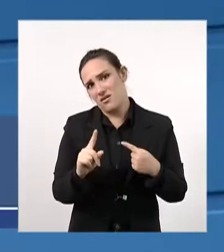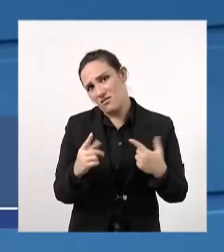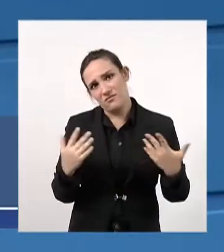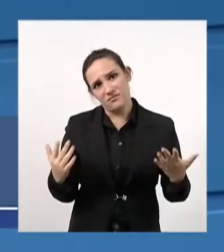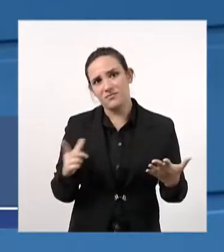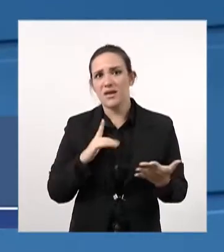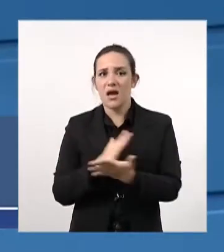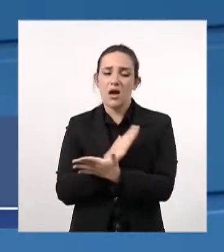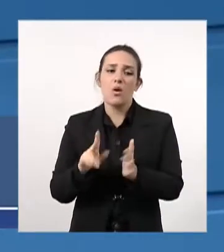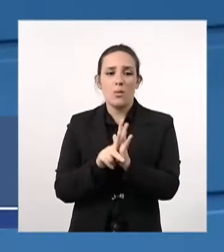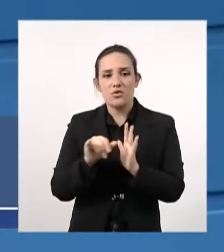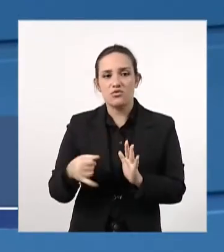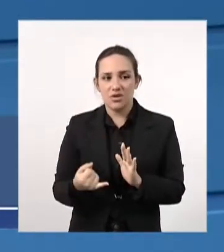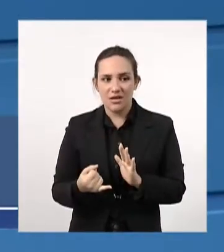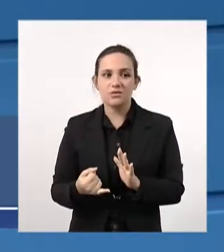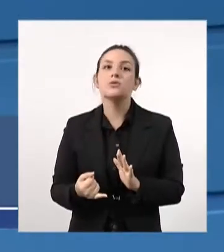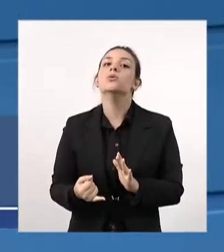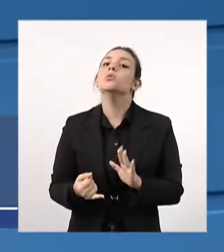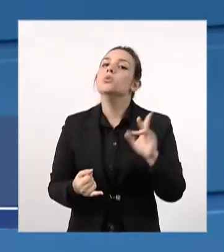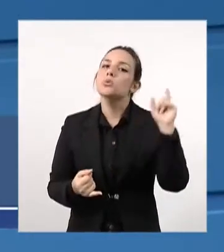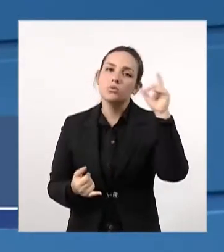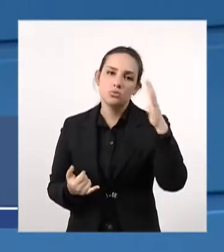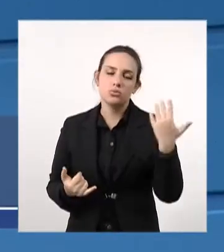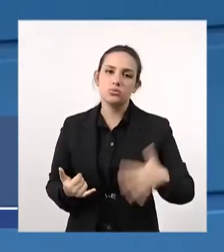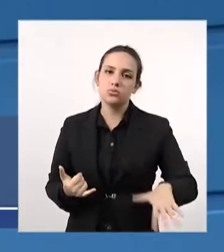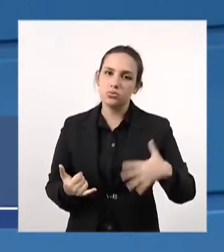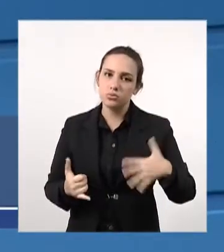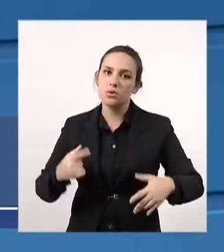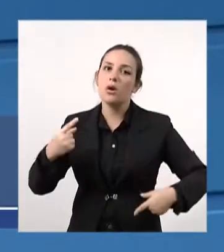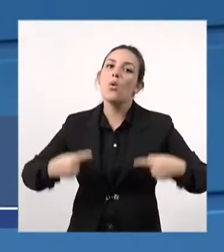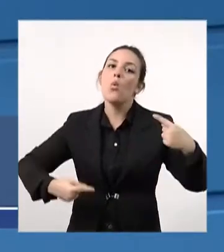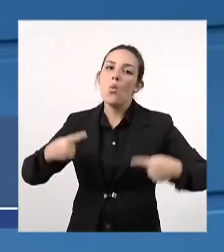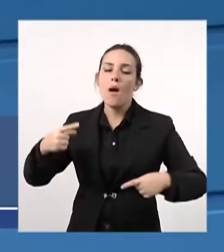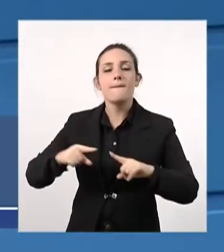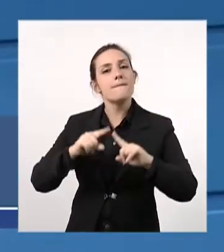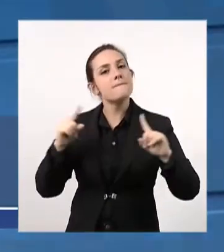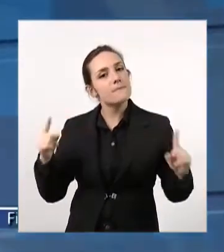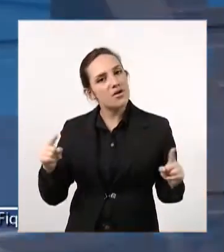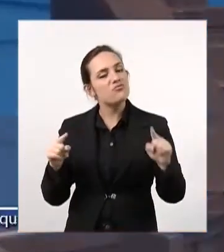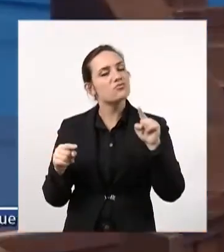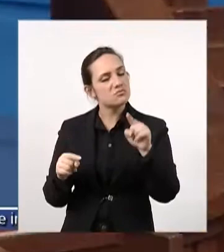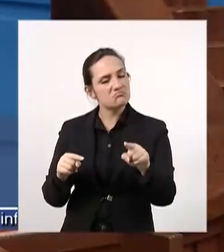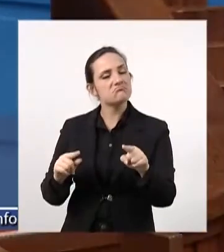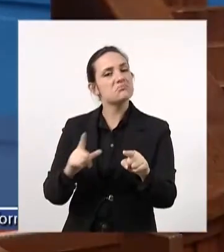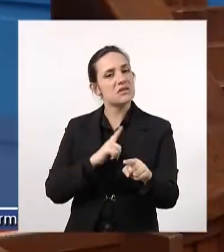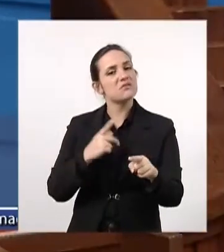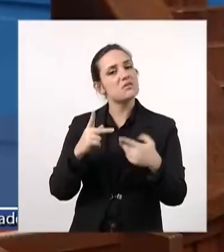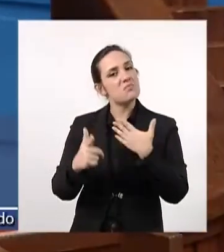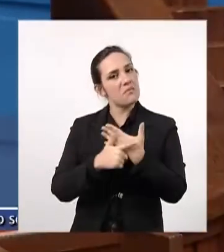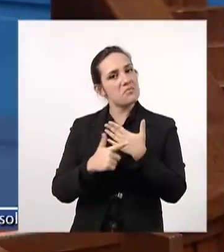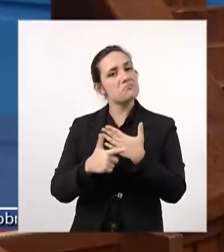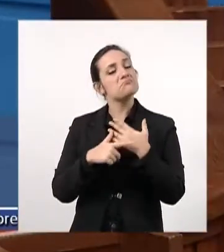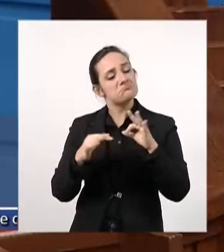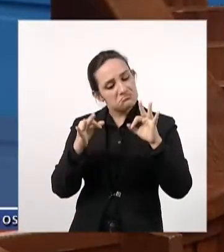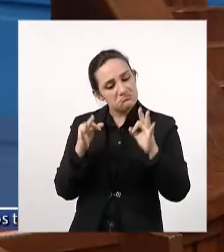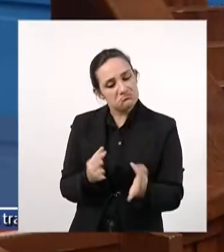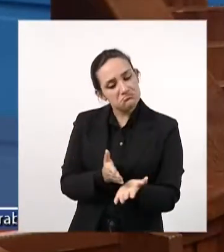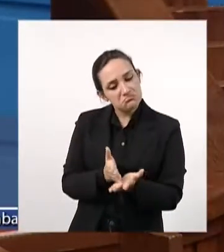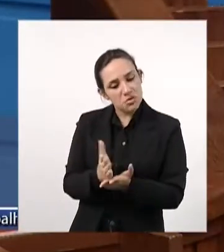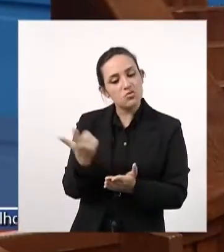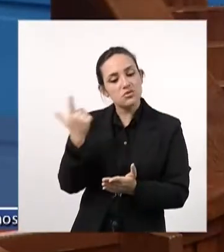projetos polêmicos aqui tramitando, né? E Vossa Excelência cumpriu com o seu papel de